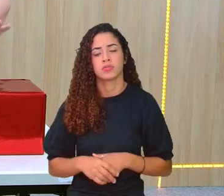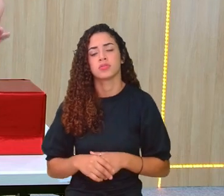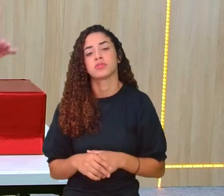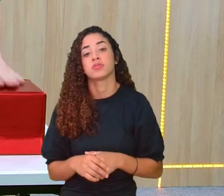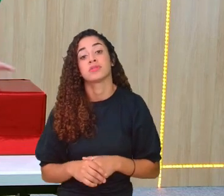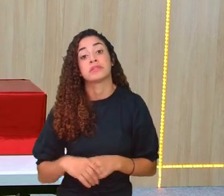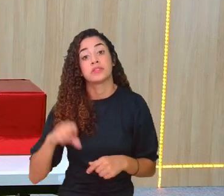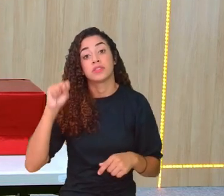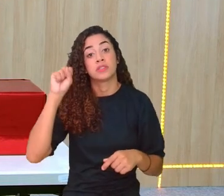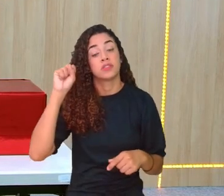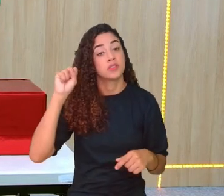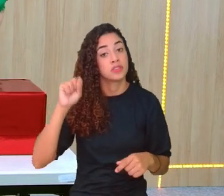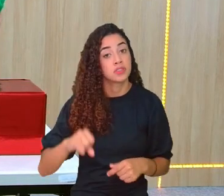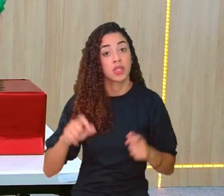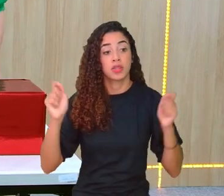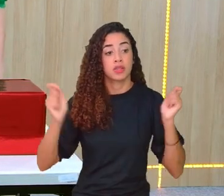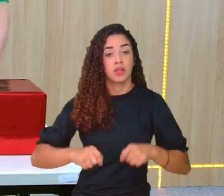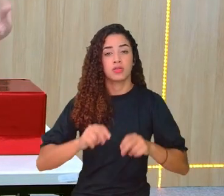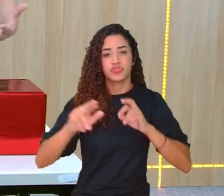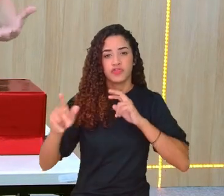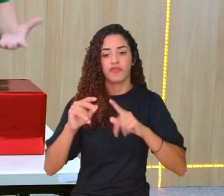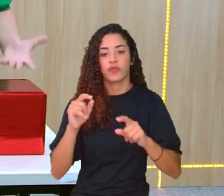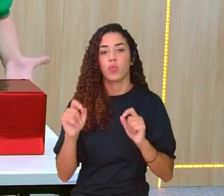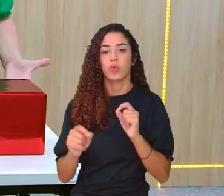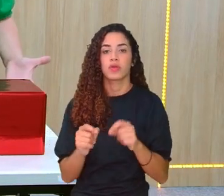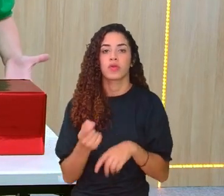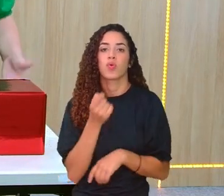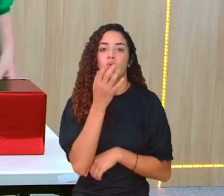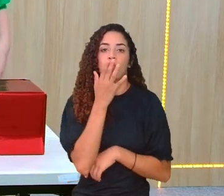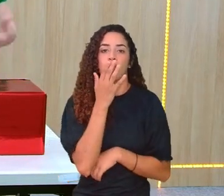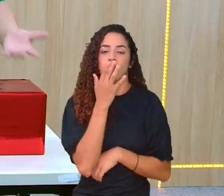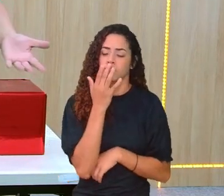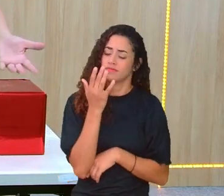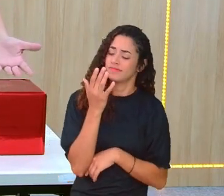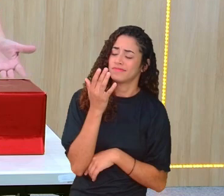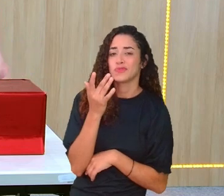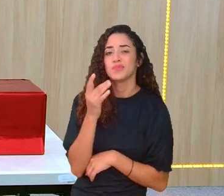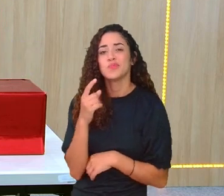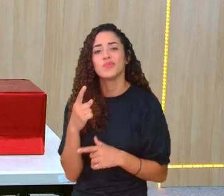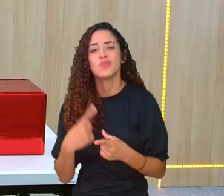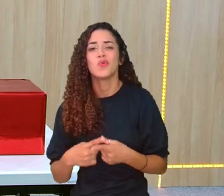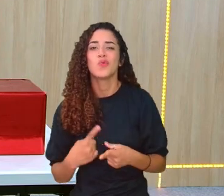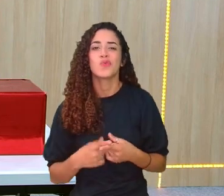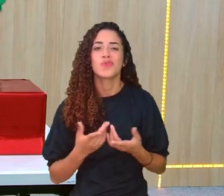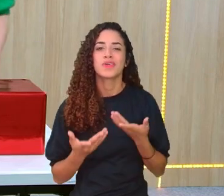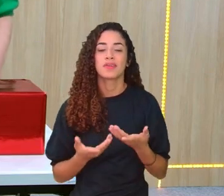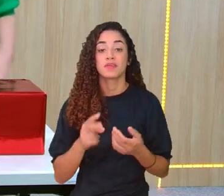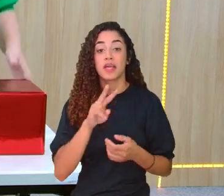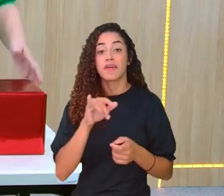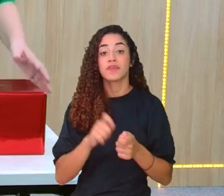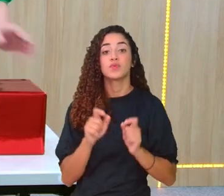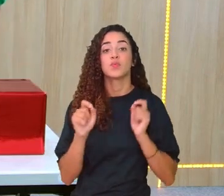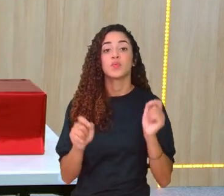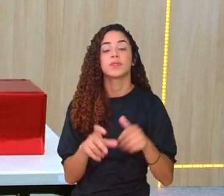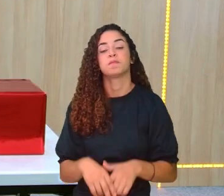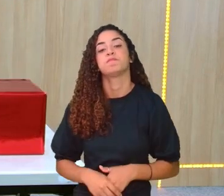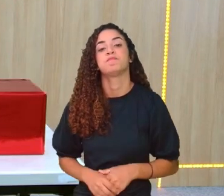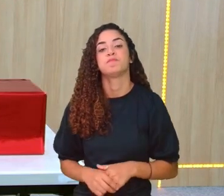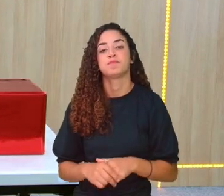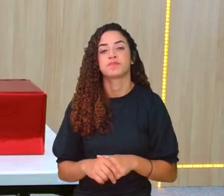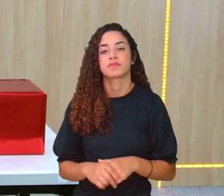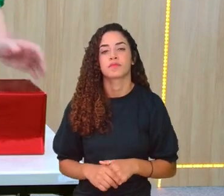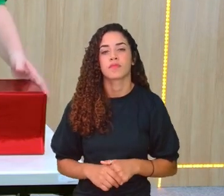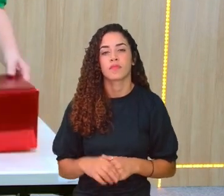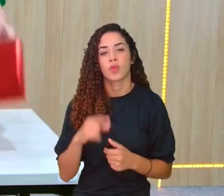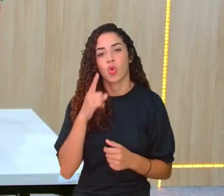que vocês façam a diferenciação da cor. Por quê, gente? O que que vocês vão fazer? Vocês vão fazer isso aqui, ó.